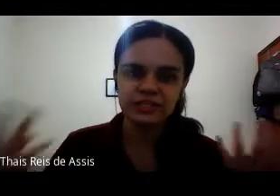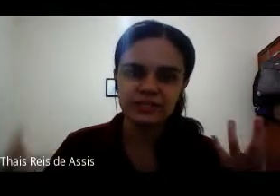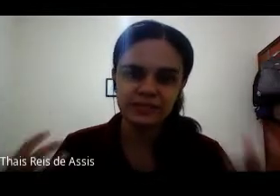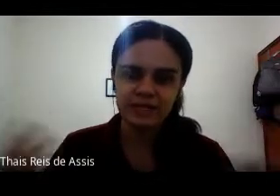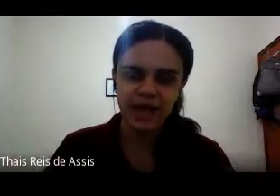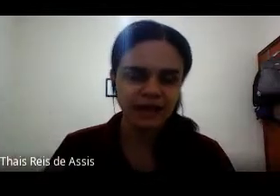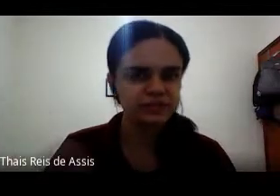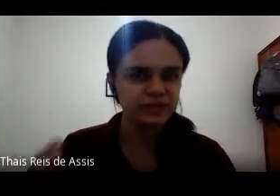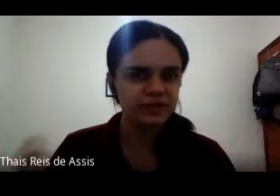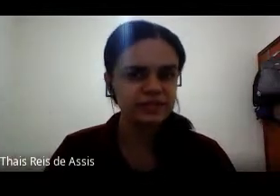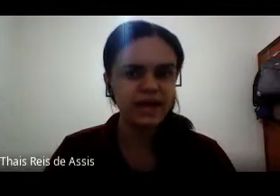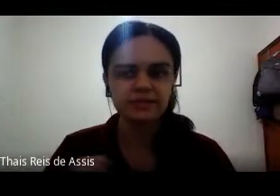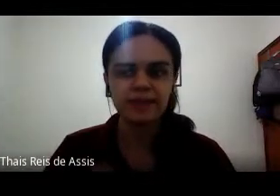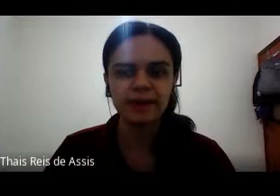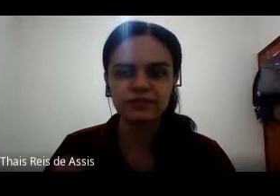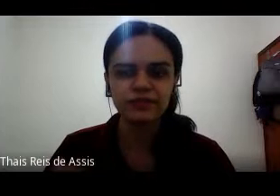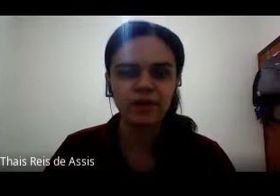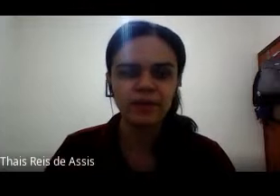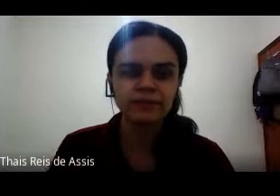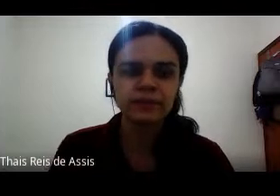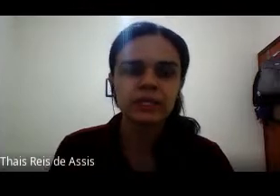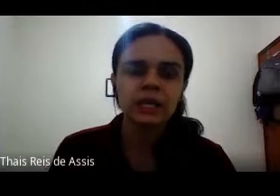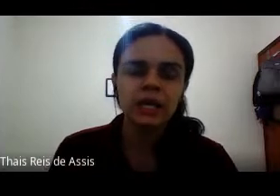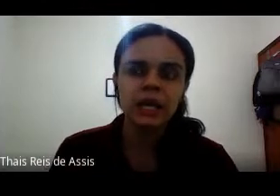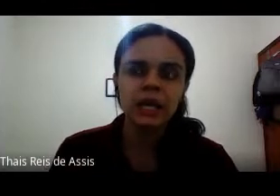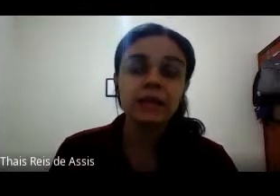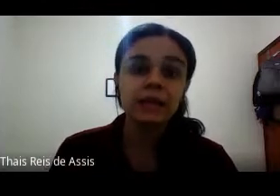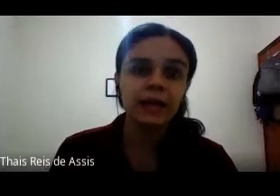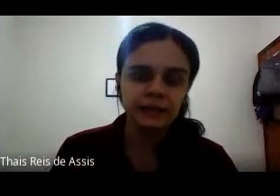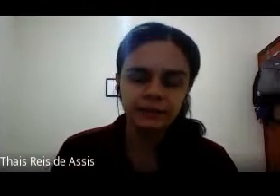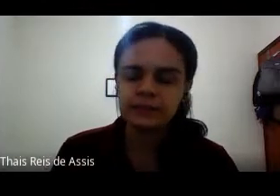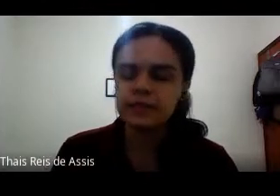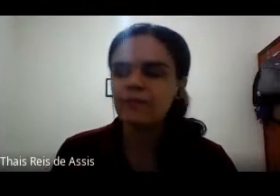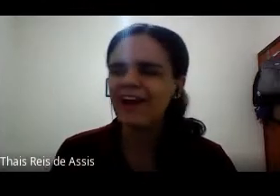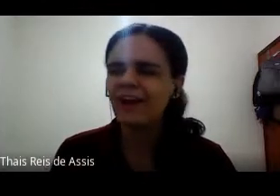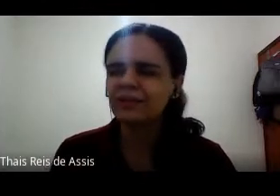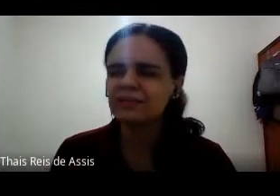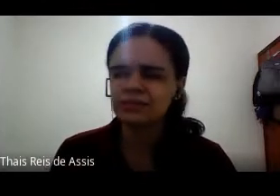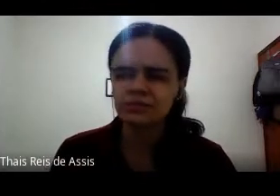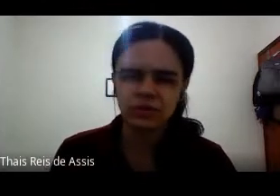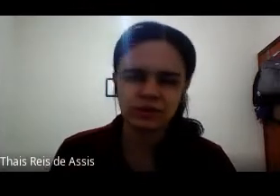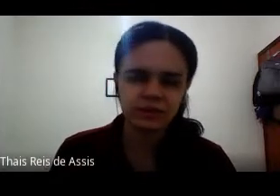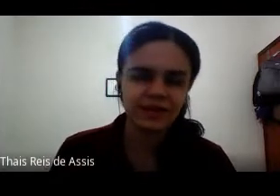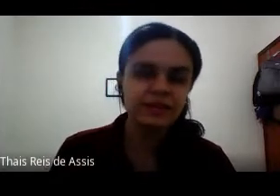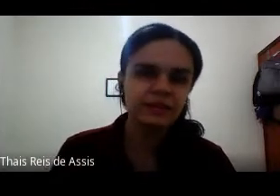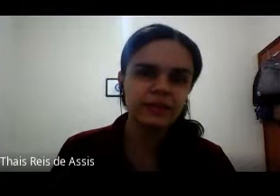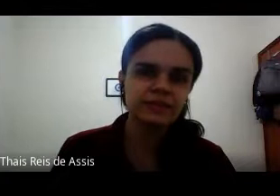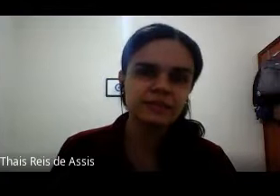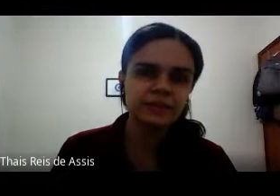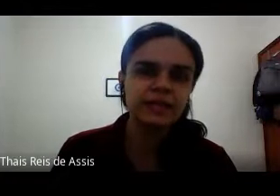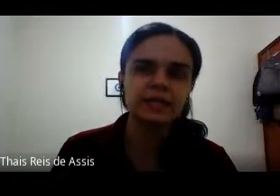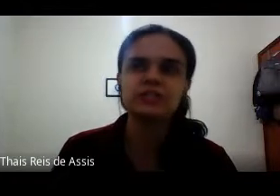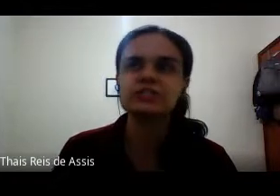diferentes especialidades, diferentes áreas, mas de forma integrada. Isso é vários estudiosos vêm defendendo